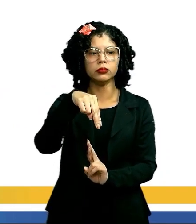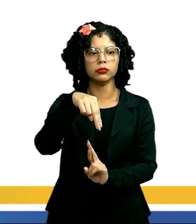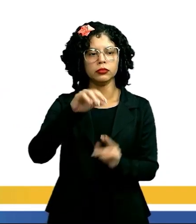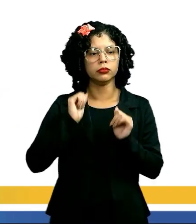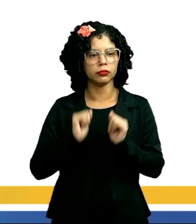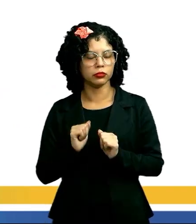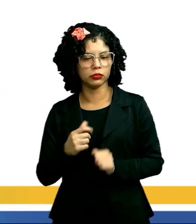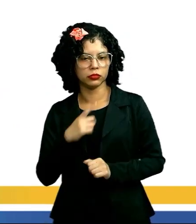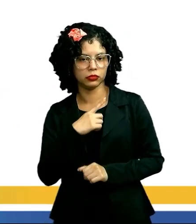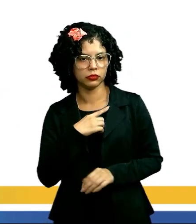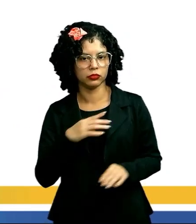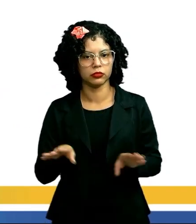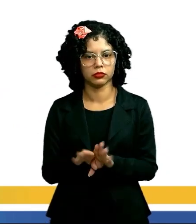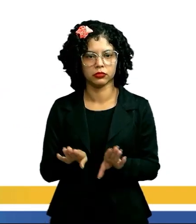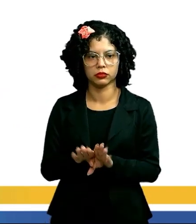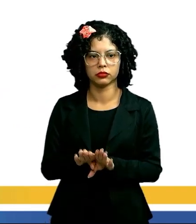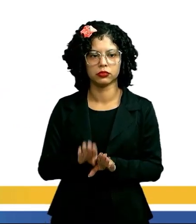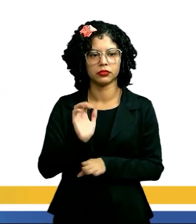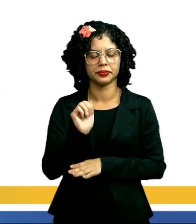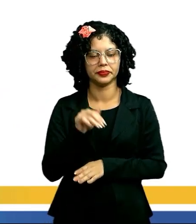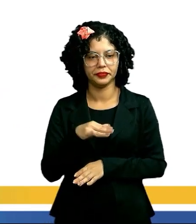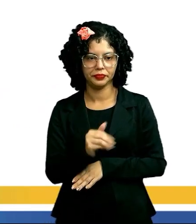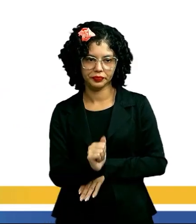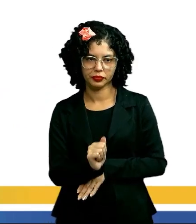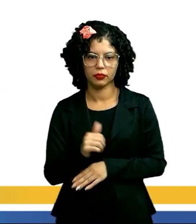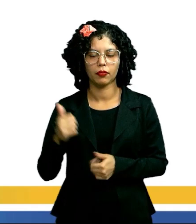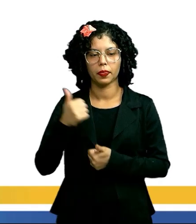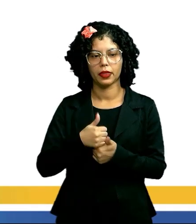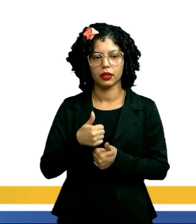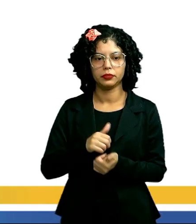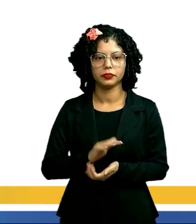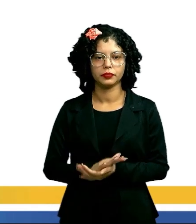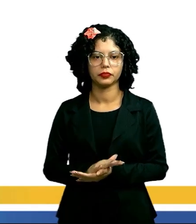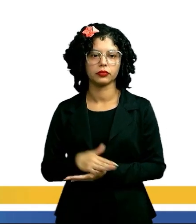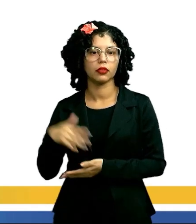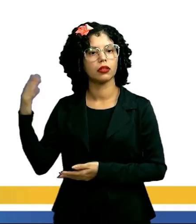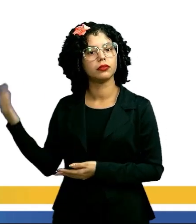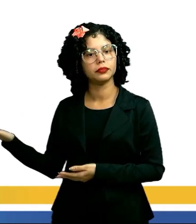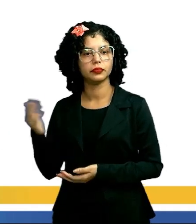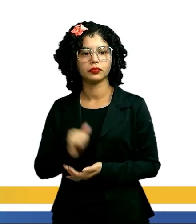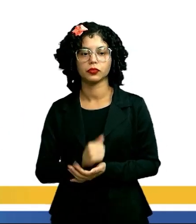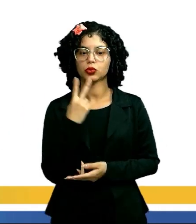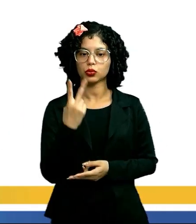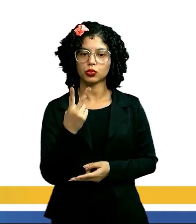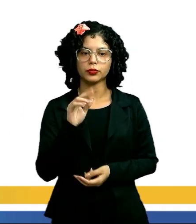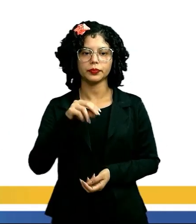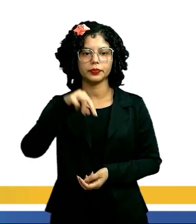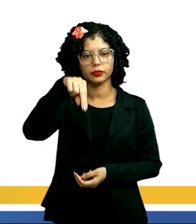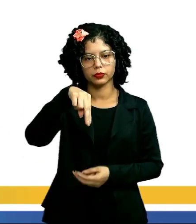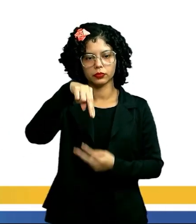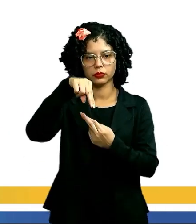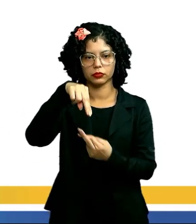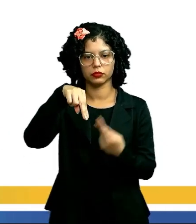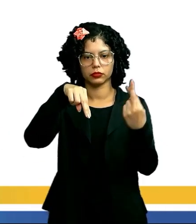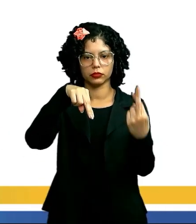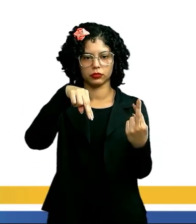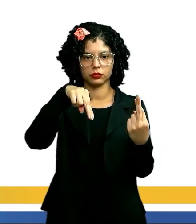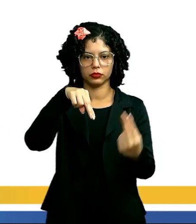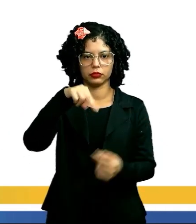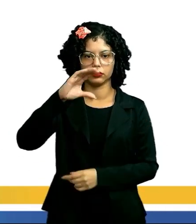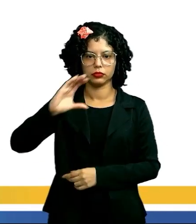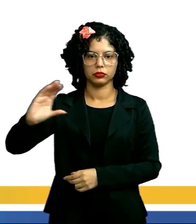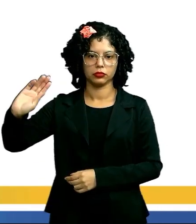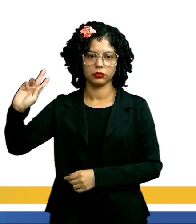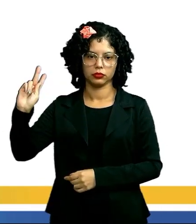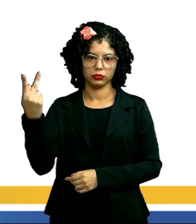também posso ter uma amida chamada de amida monossubstituída, e eu posso ter também uma amida terciária, que também